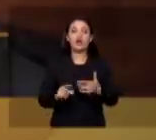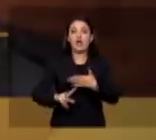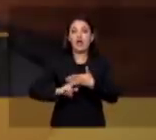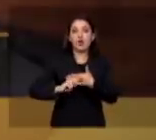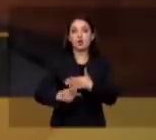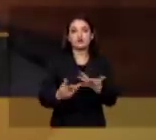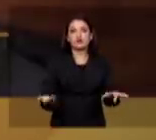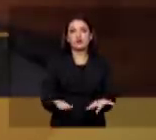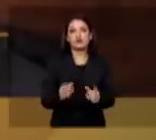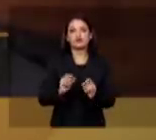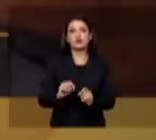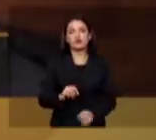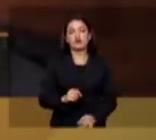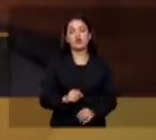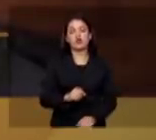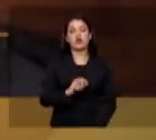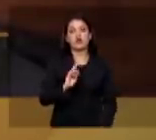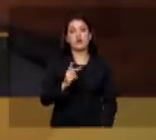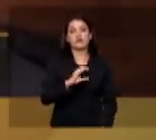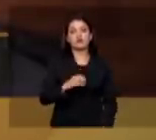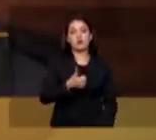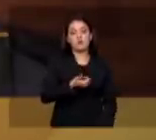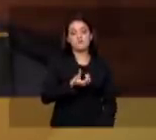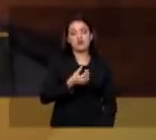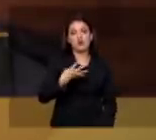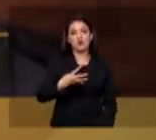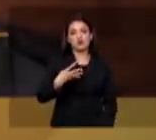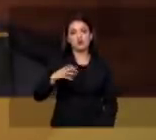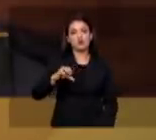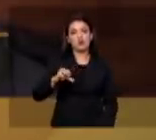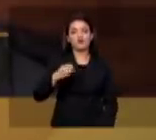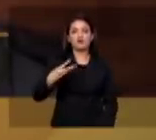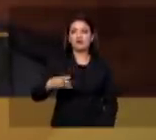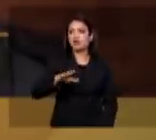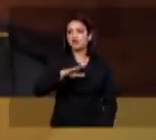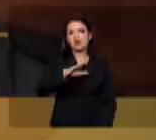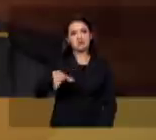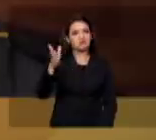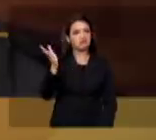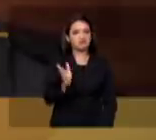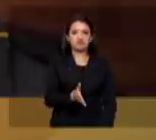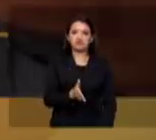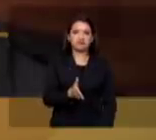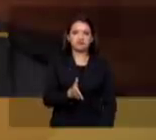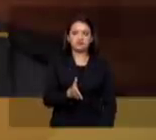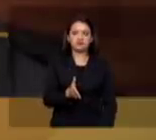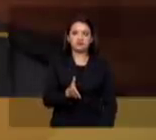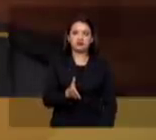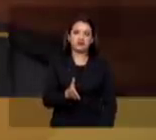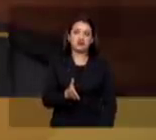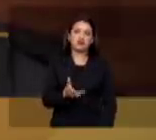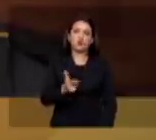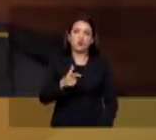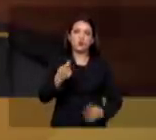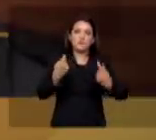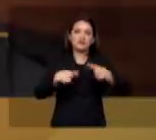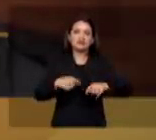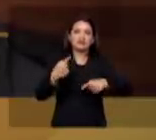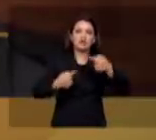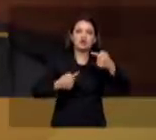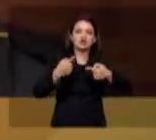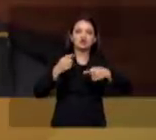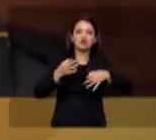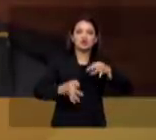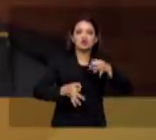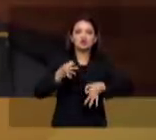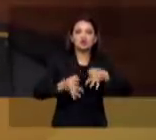habeas corpus 164-493 sem julgamento do mérito, conforme enunciado na decisão ora